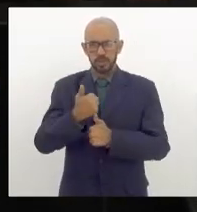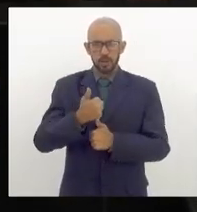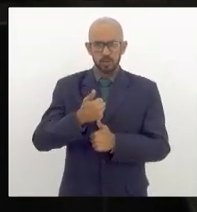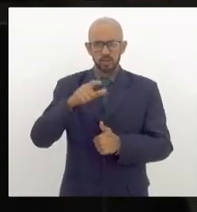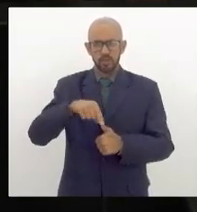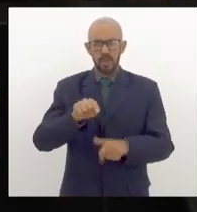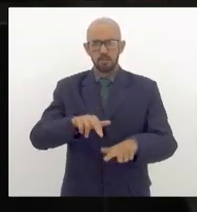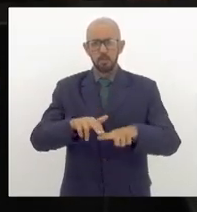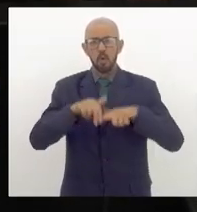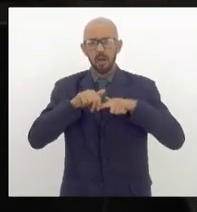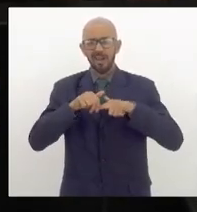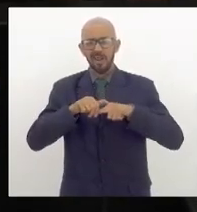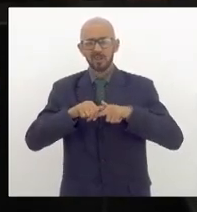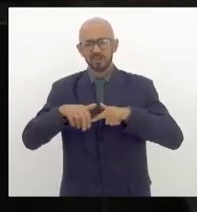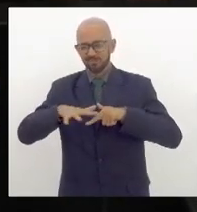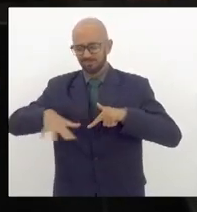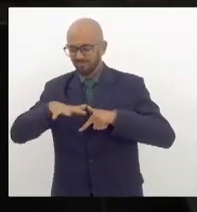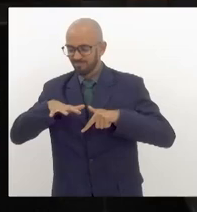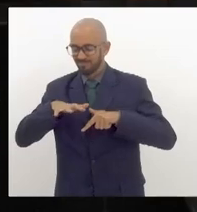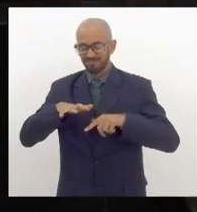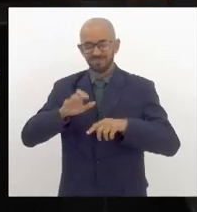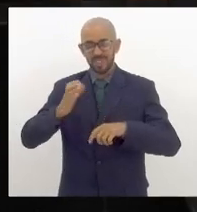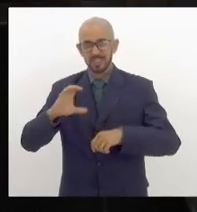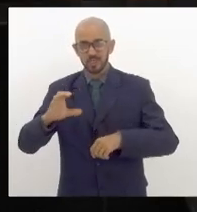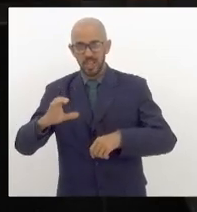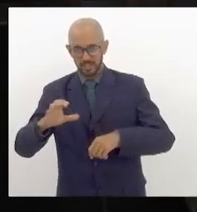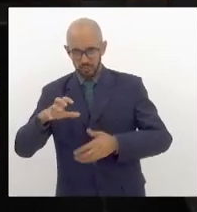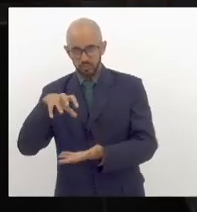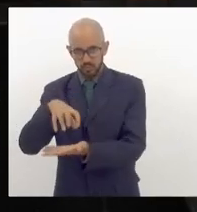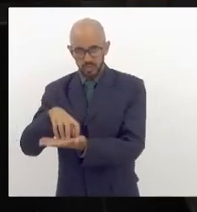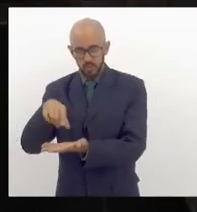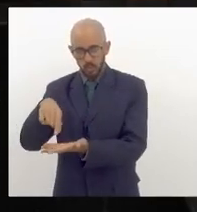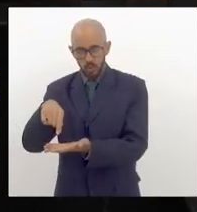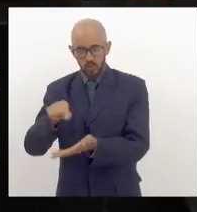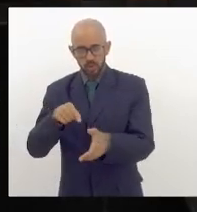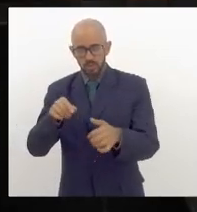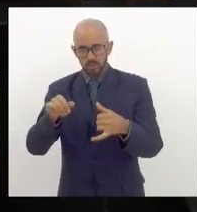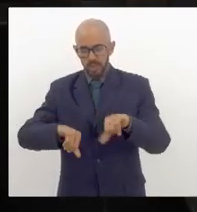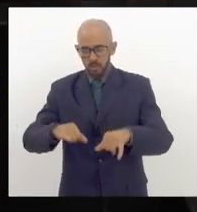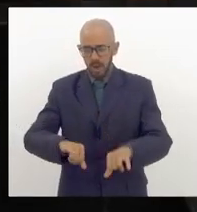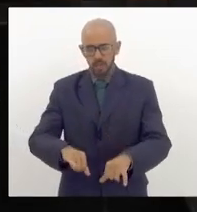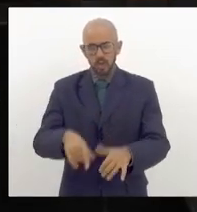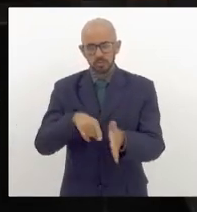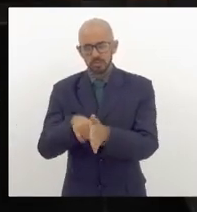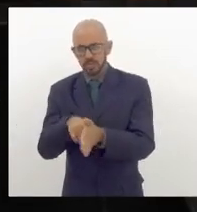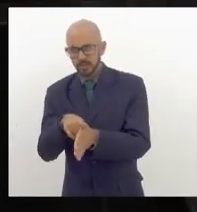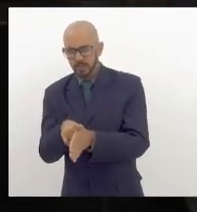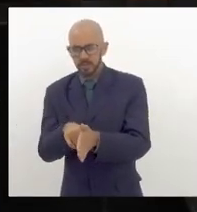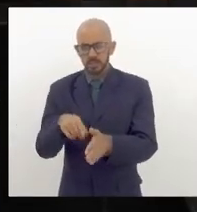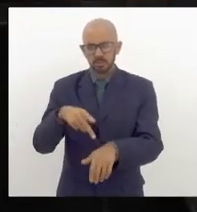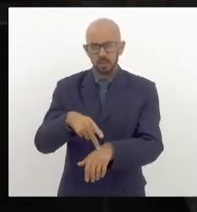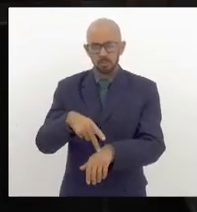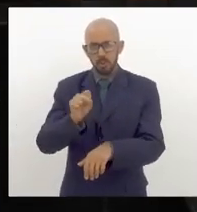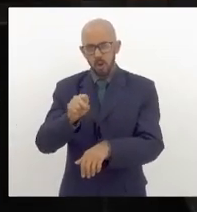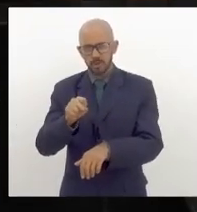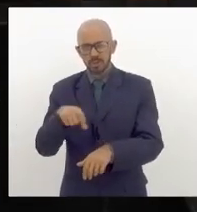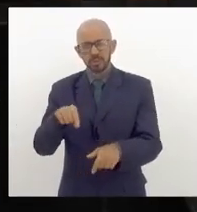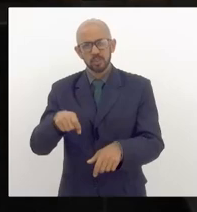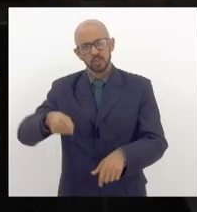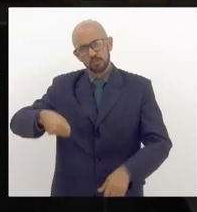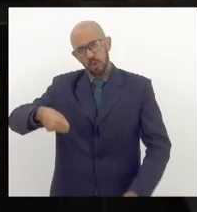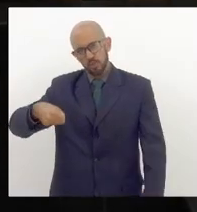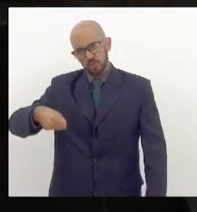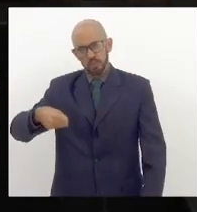instalado do Rio de Janeiro as nossas instituições científicas que o nosso laboratório de pesquisa os Nossos programas de pós-graduação os nossos bolsistas